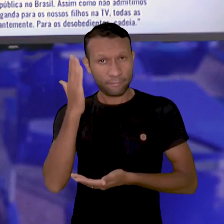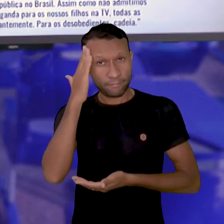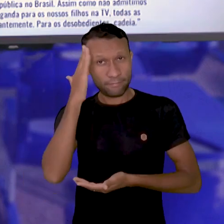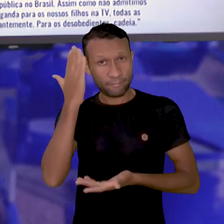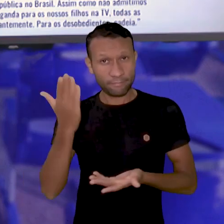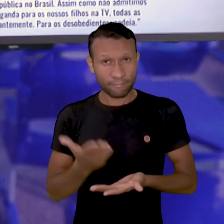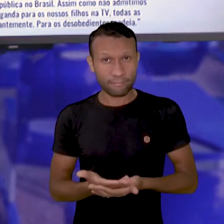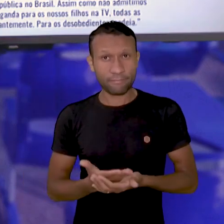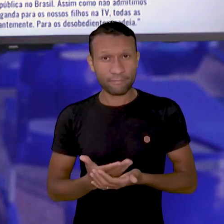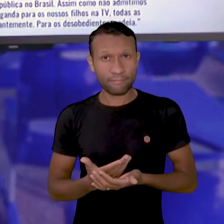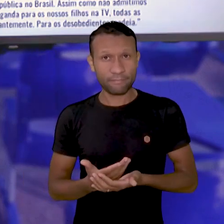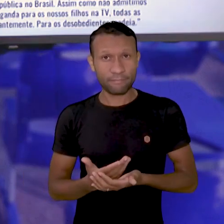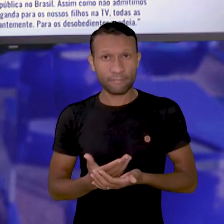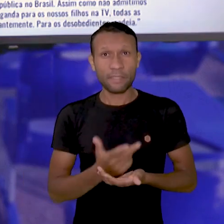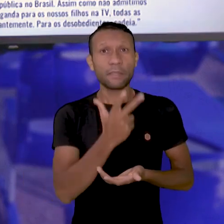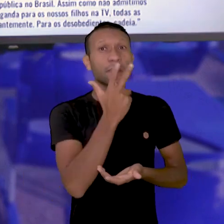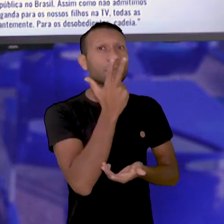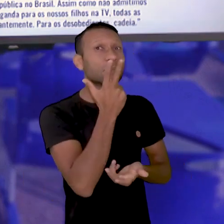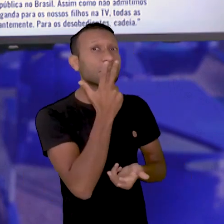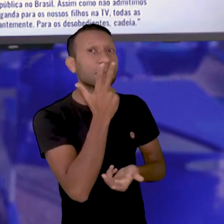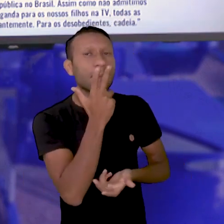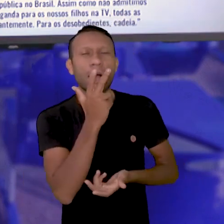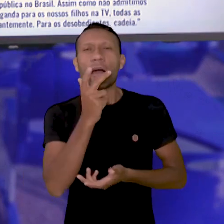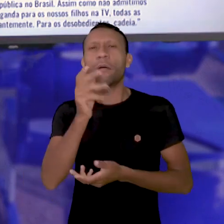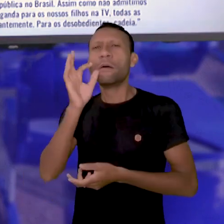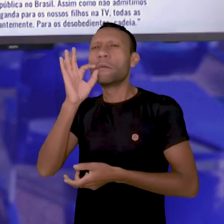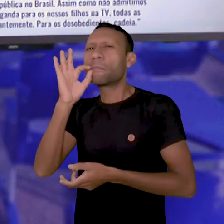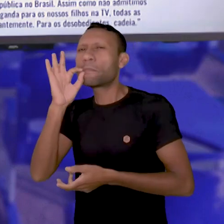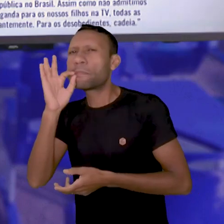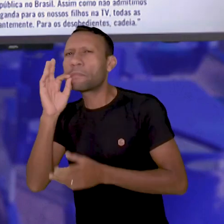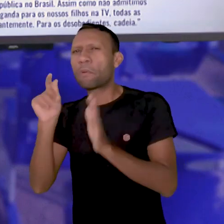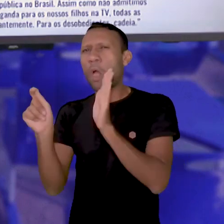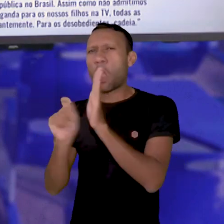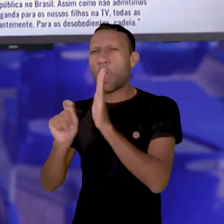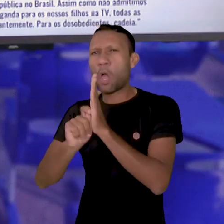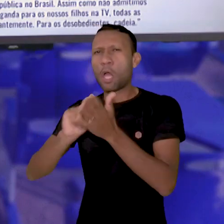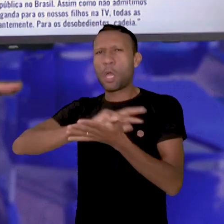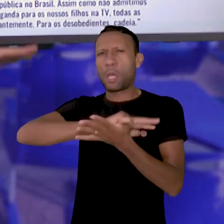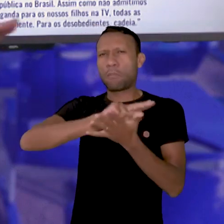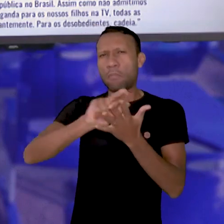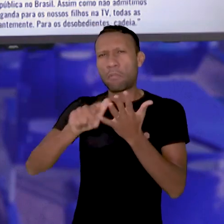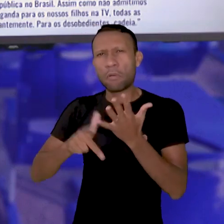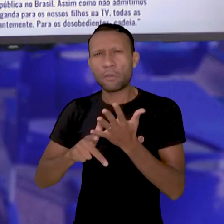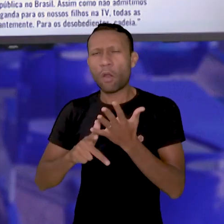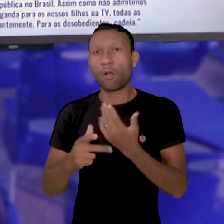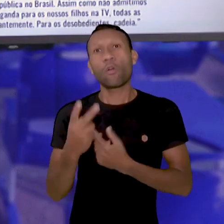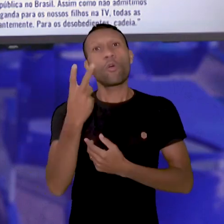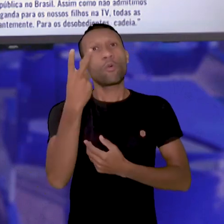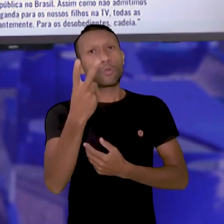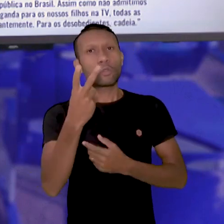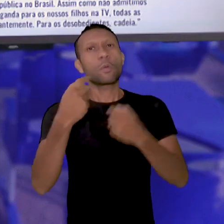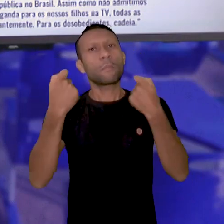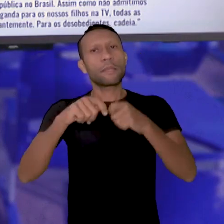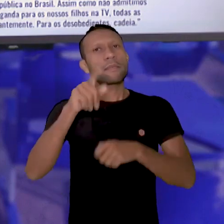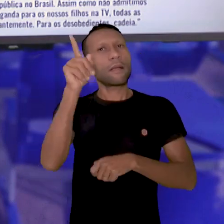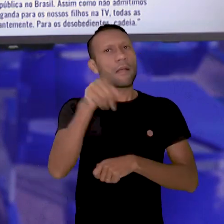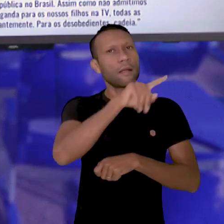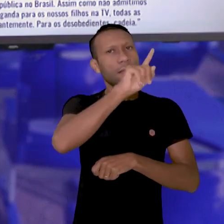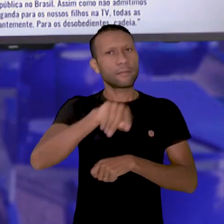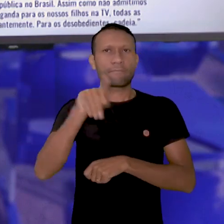vou querer que esse outro tipo de propaganda ele seja exibido também. Ou seja, os dois devem